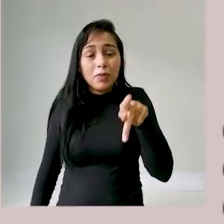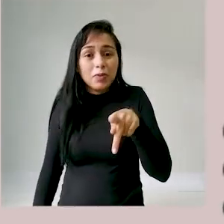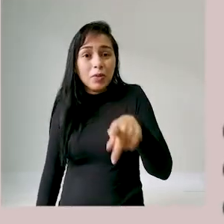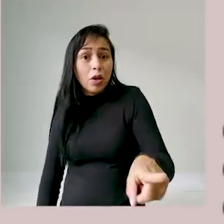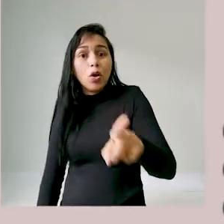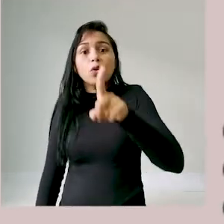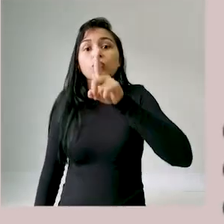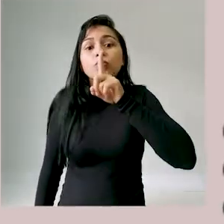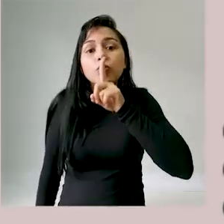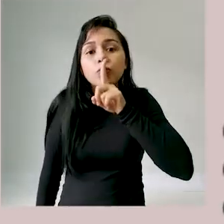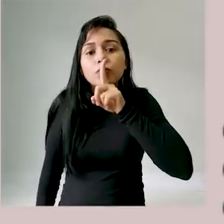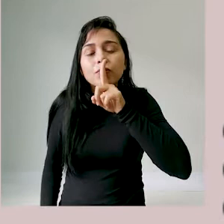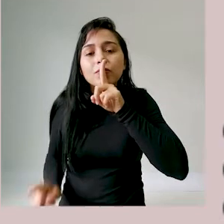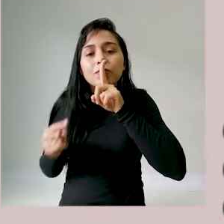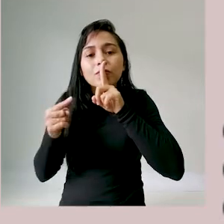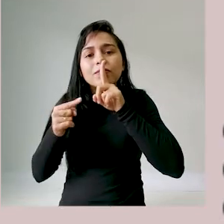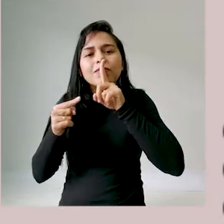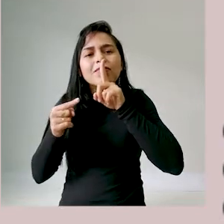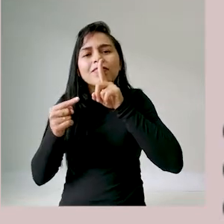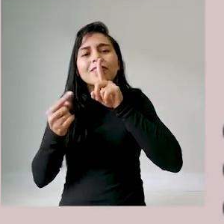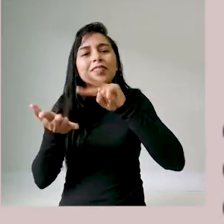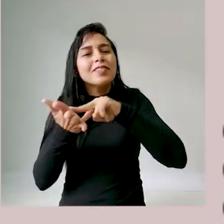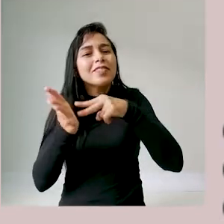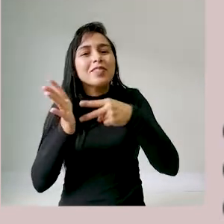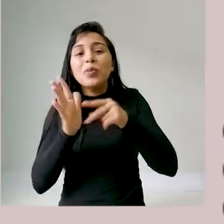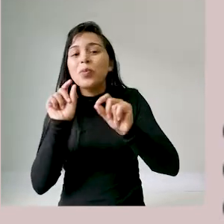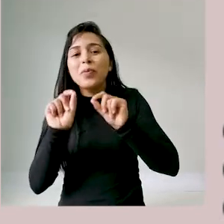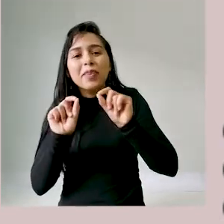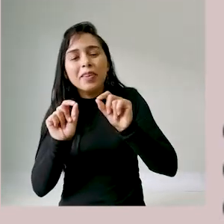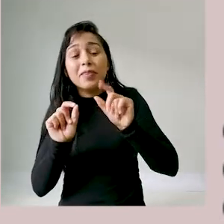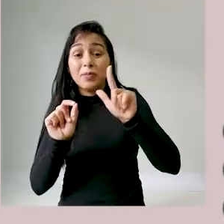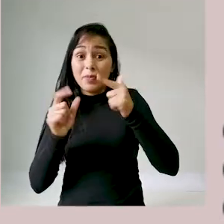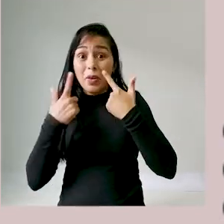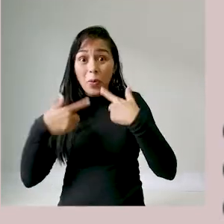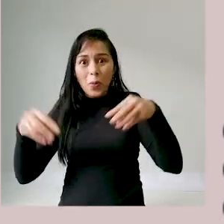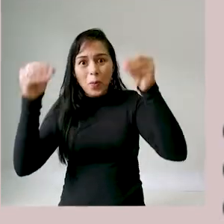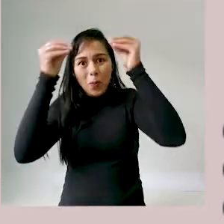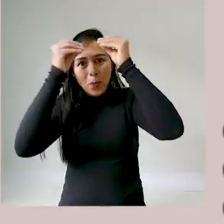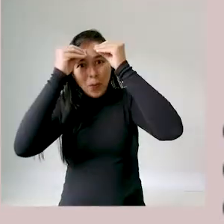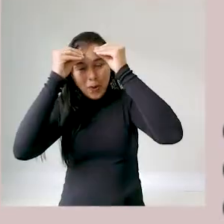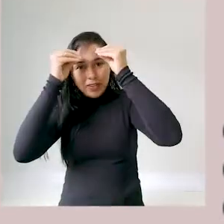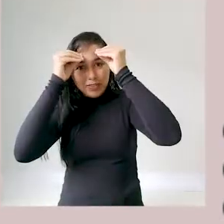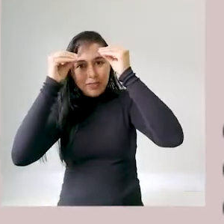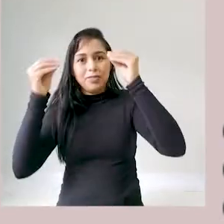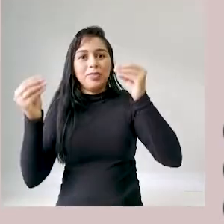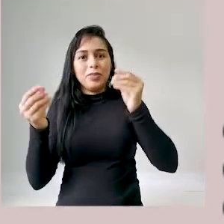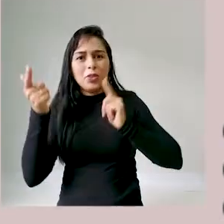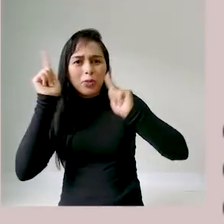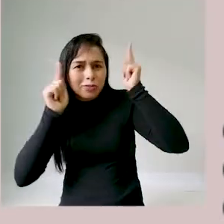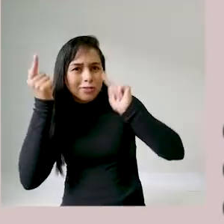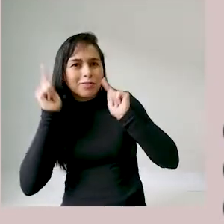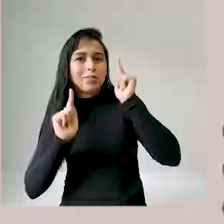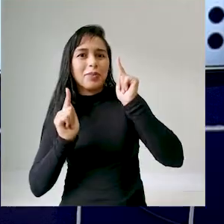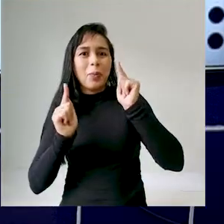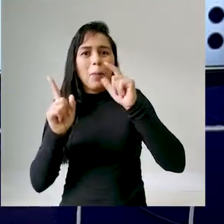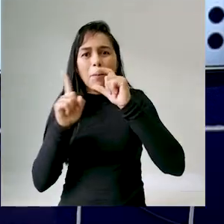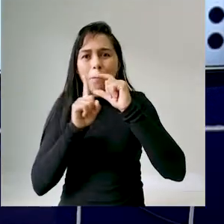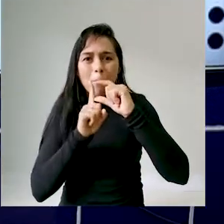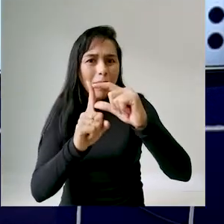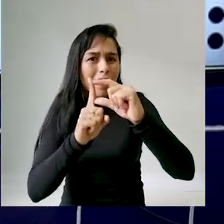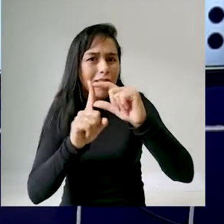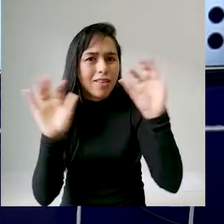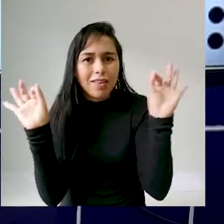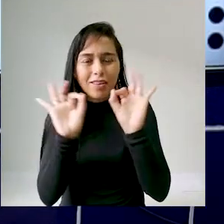aí olhou para a professora e a professora... Shh. Essa é a linguagem não verbal. Ela te transmitiu uma mensagem